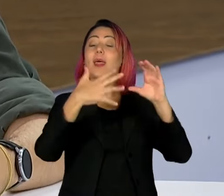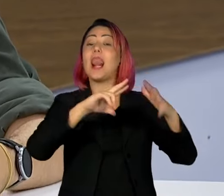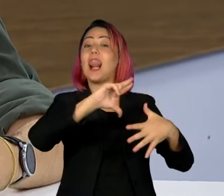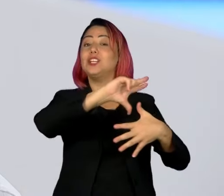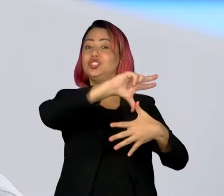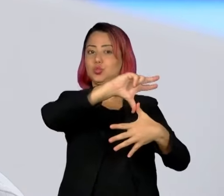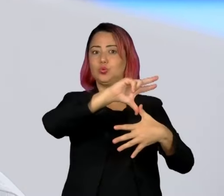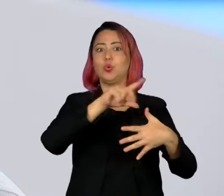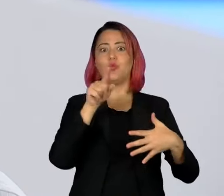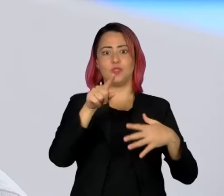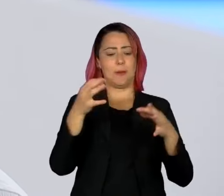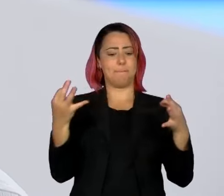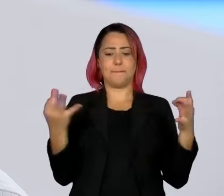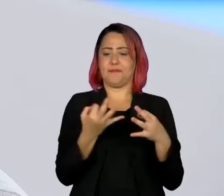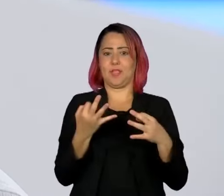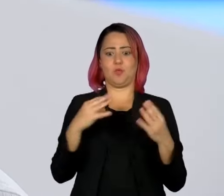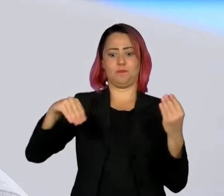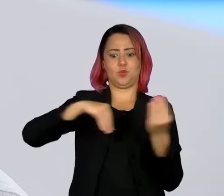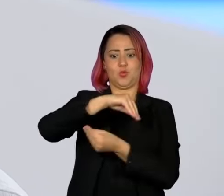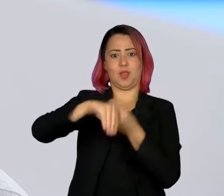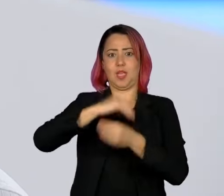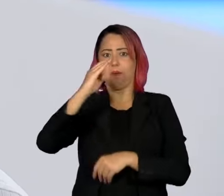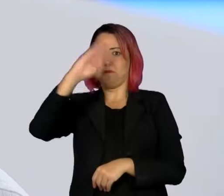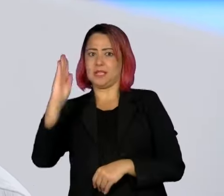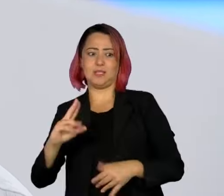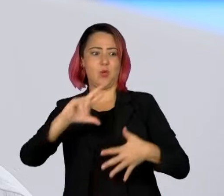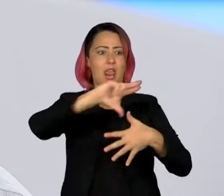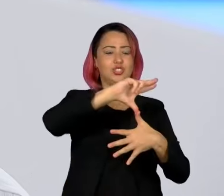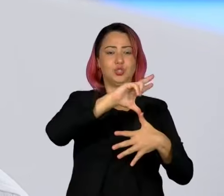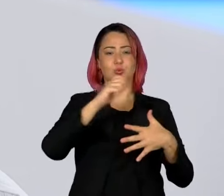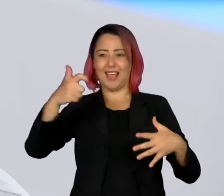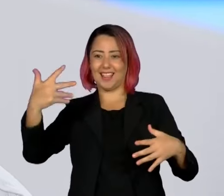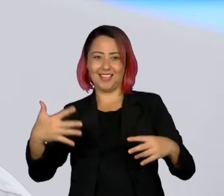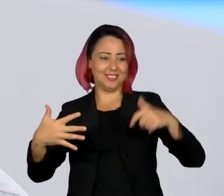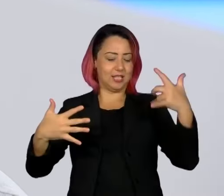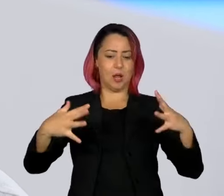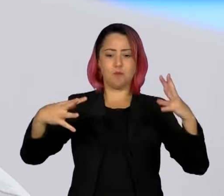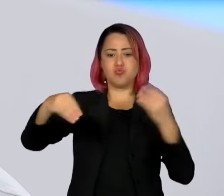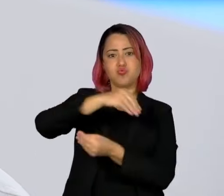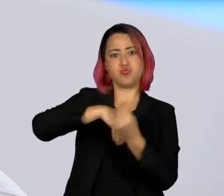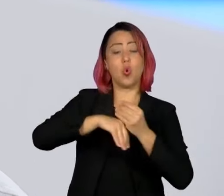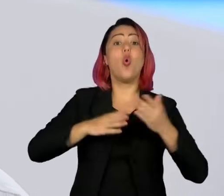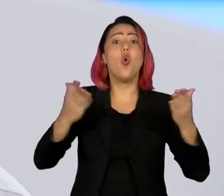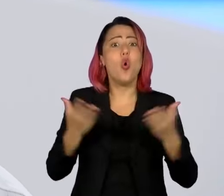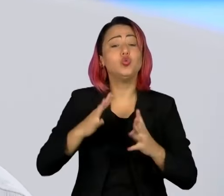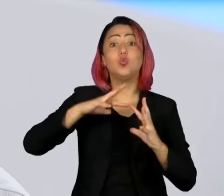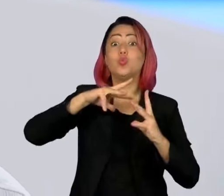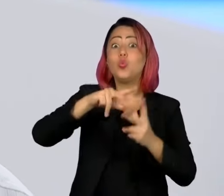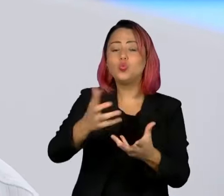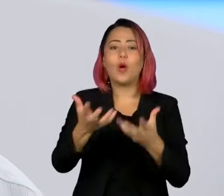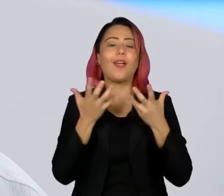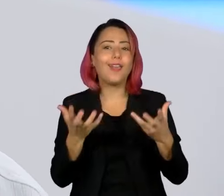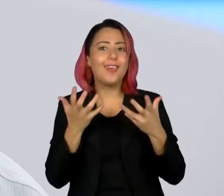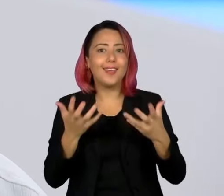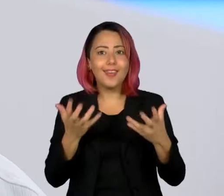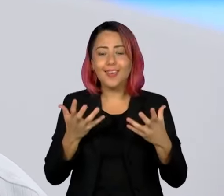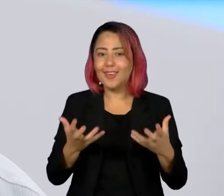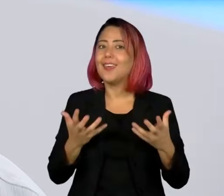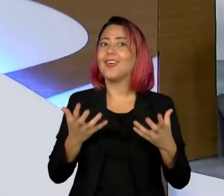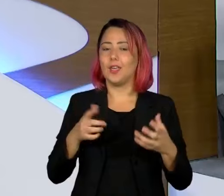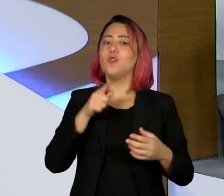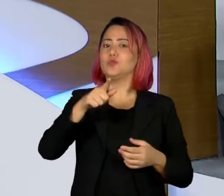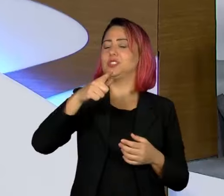extremamente latino. Hoje, a música latina é o que todo mundo busca nos Estados Unidos, o reggaeton, e o Brasil tentando Com se inserir certeza.